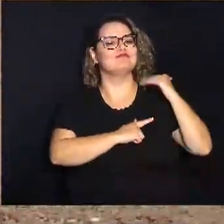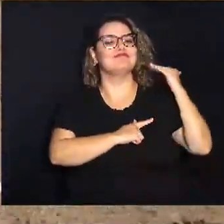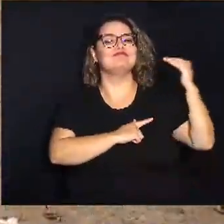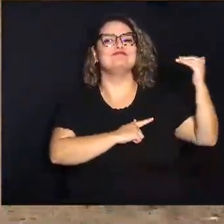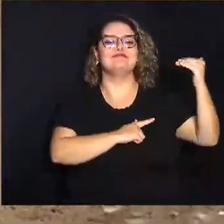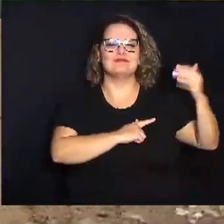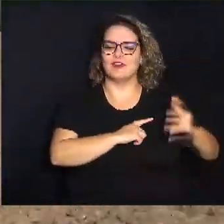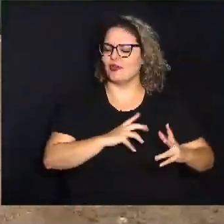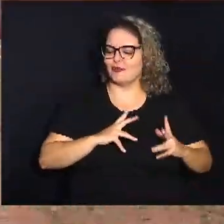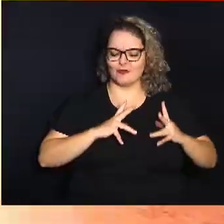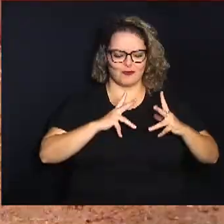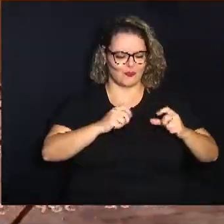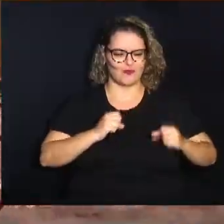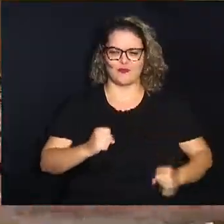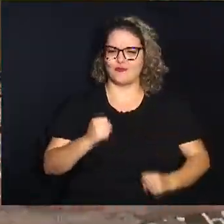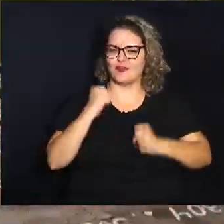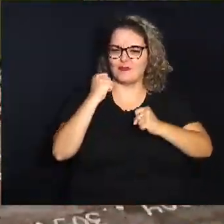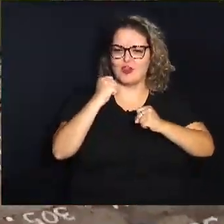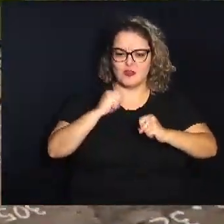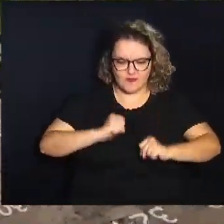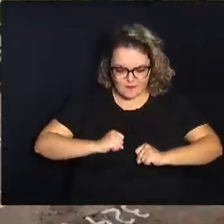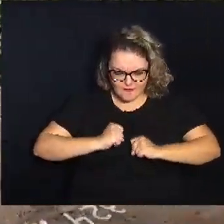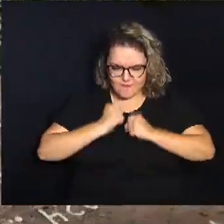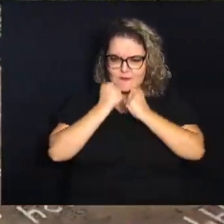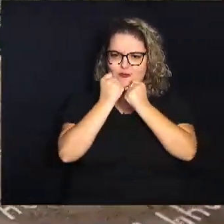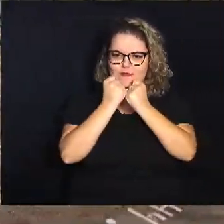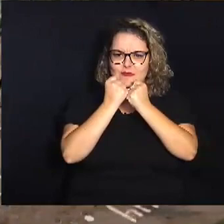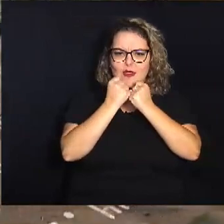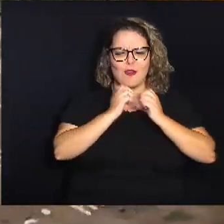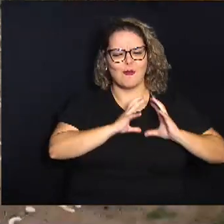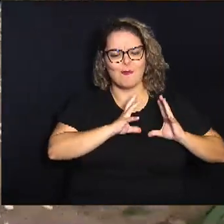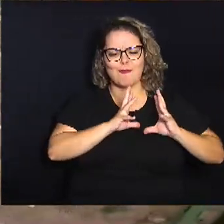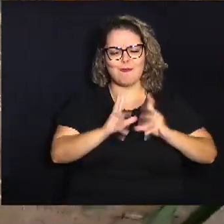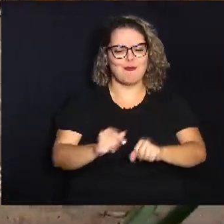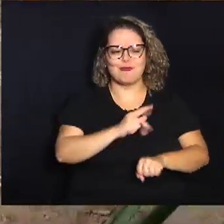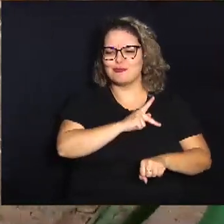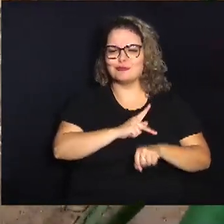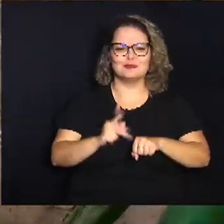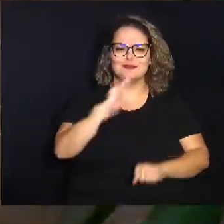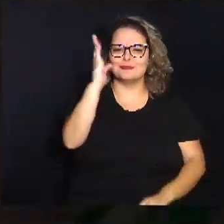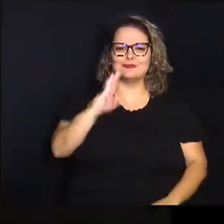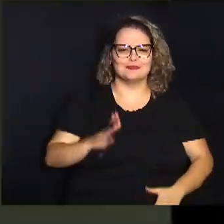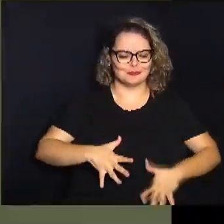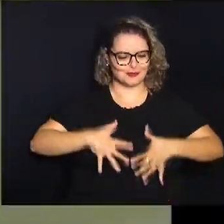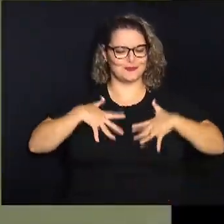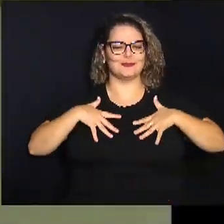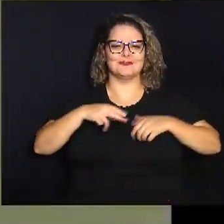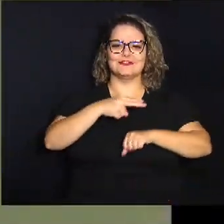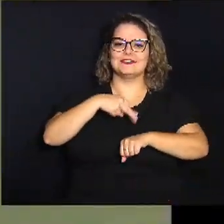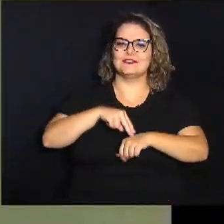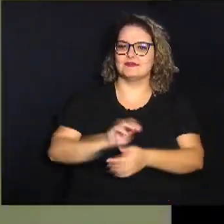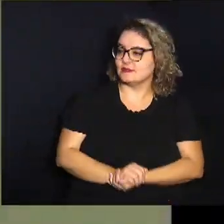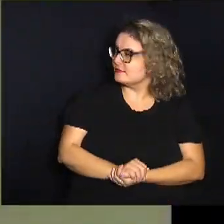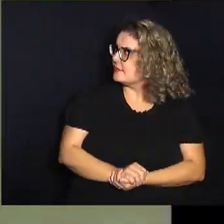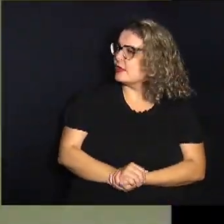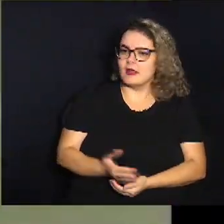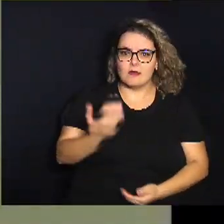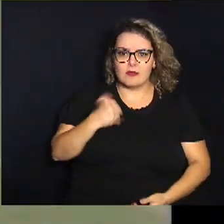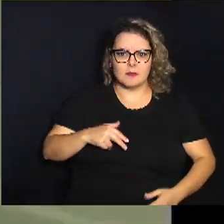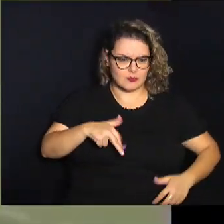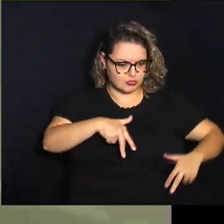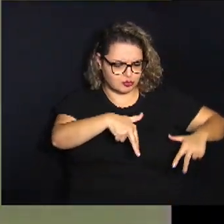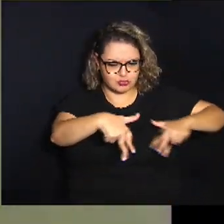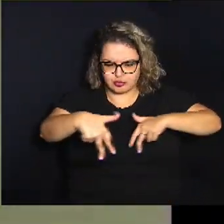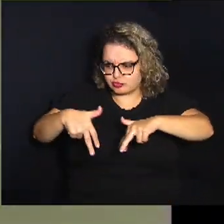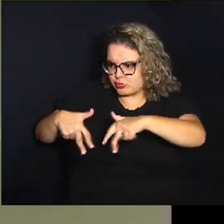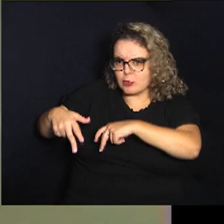campeão índio bravo velho guerreiro tu és puro brasileiro orgulho desta nação vai embora o Guarani com o xiluberto